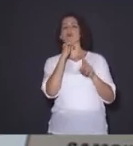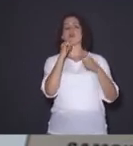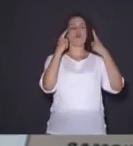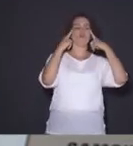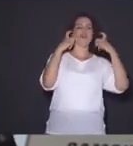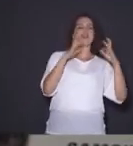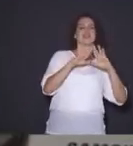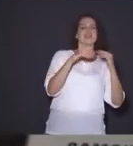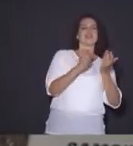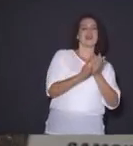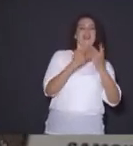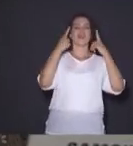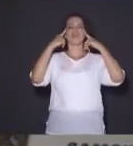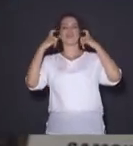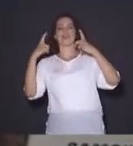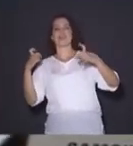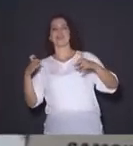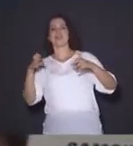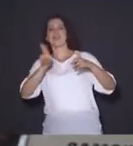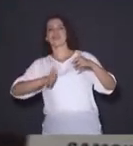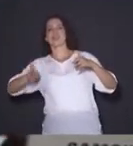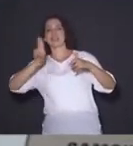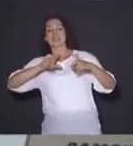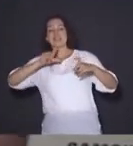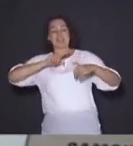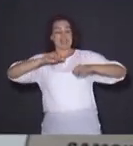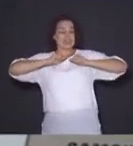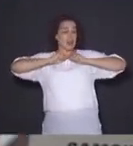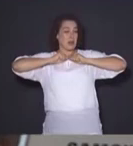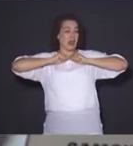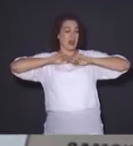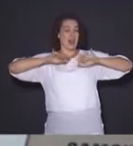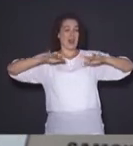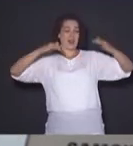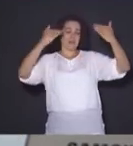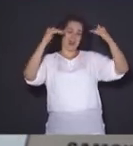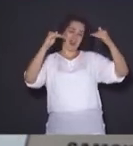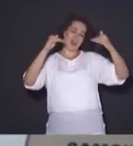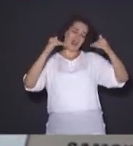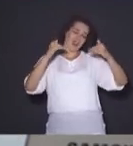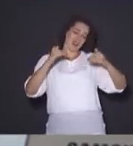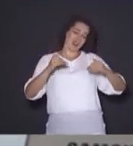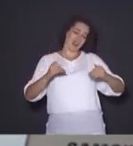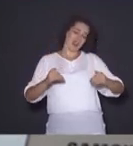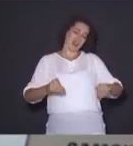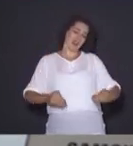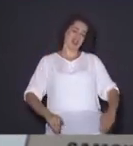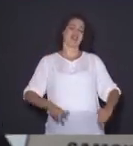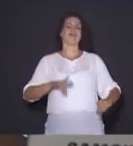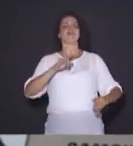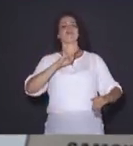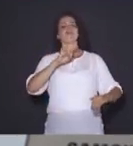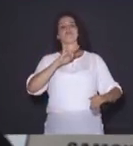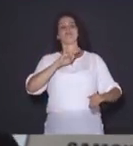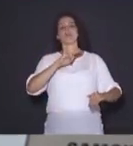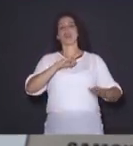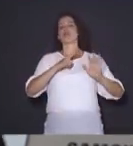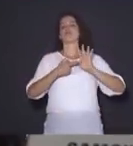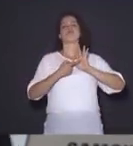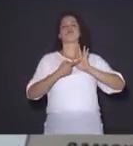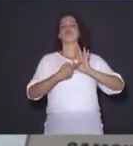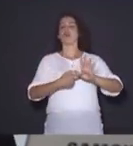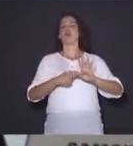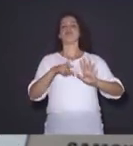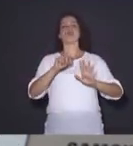universidade aparecer milhares de reportagens não é só colher algumas aqui milhares de reportagens que mostram o